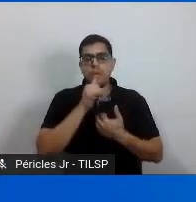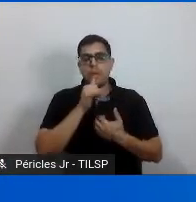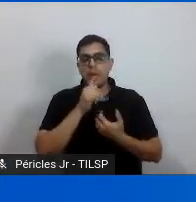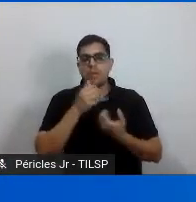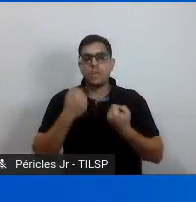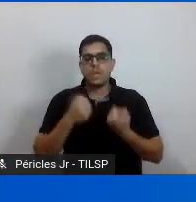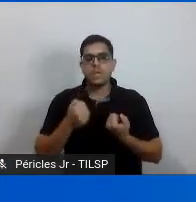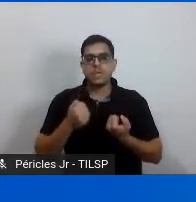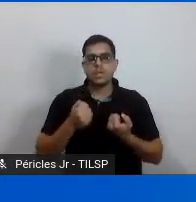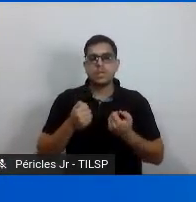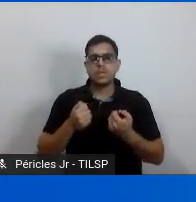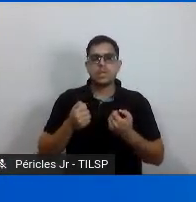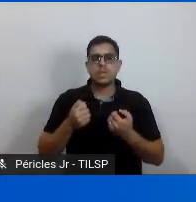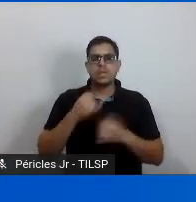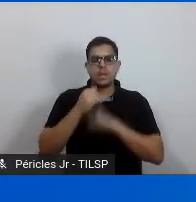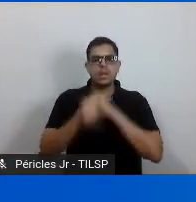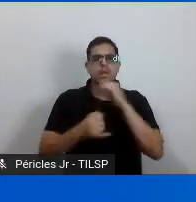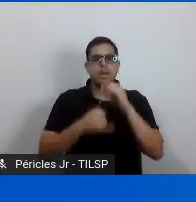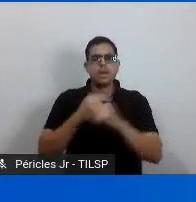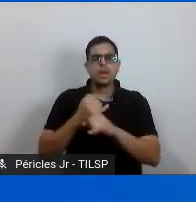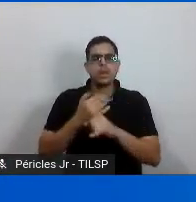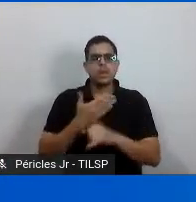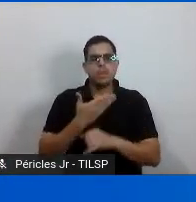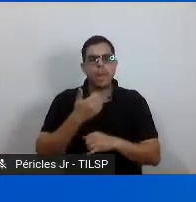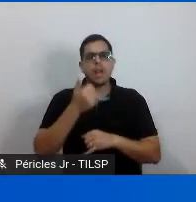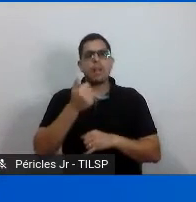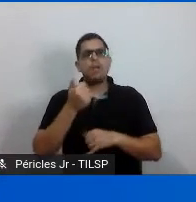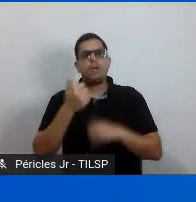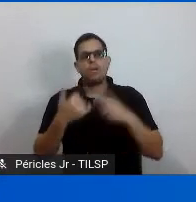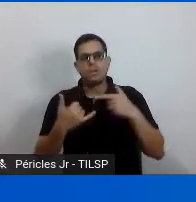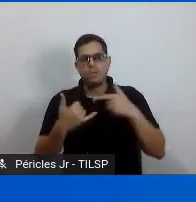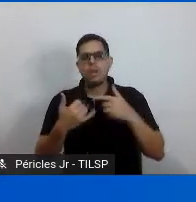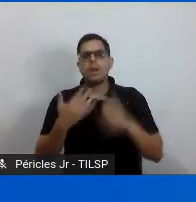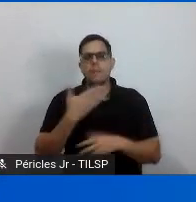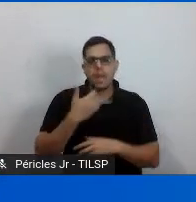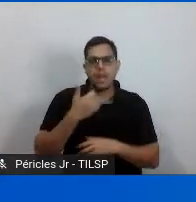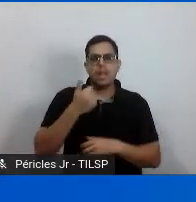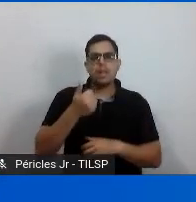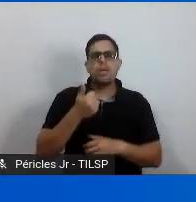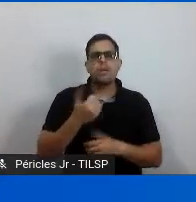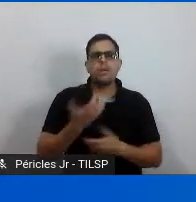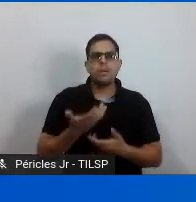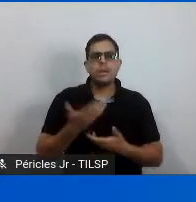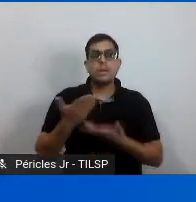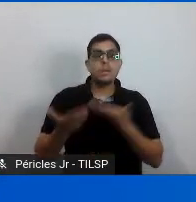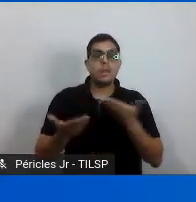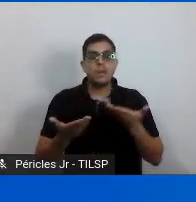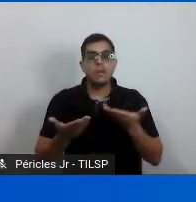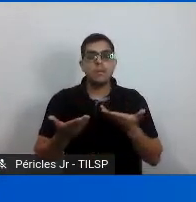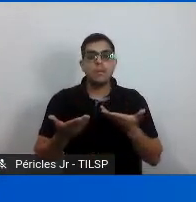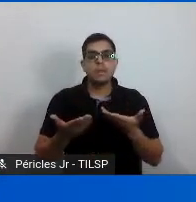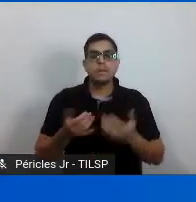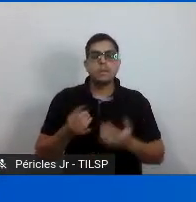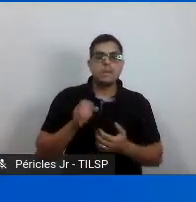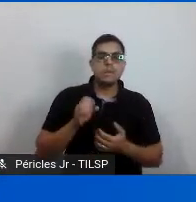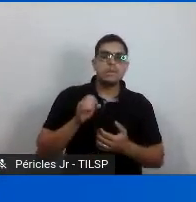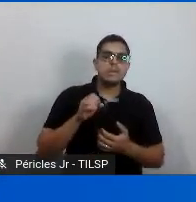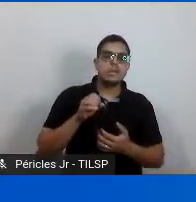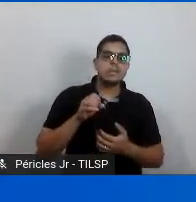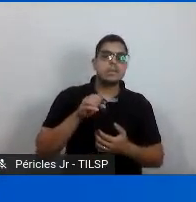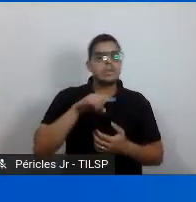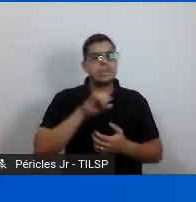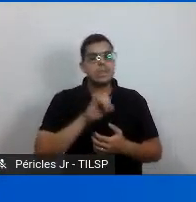um aparelho com uma memória mais sofisticada a gente percebe como isso diminui para quem só acessa pelo